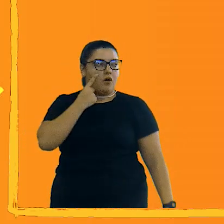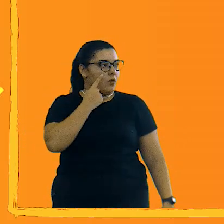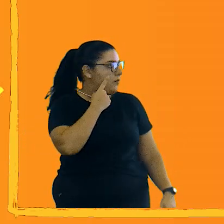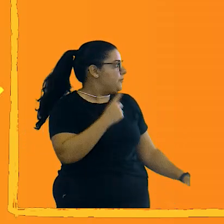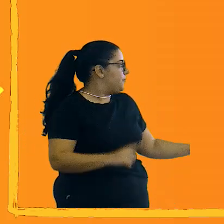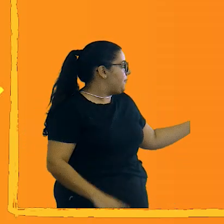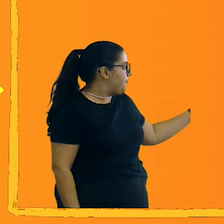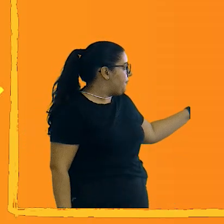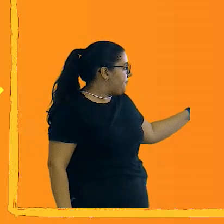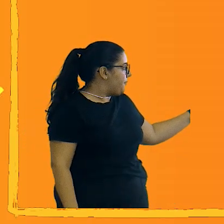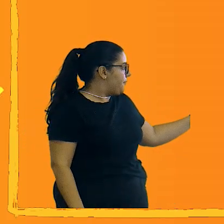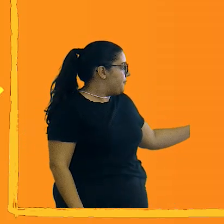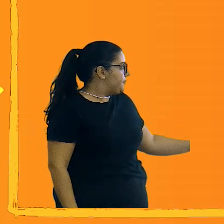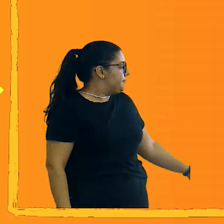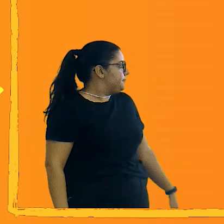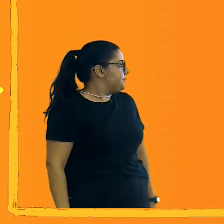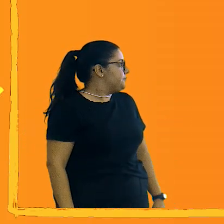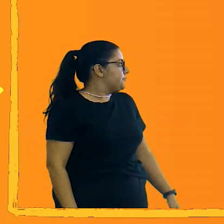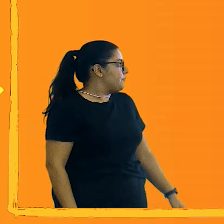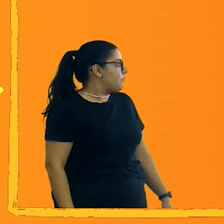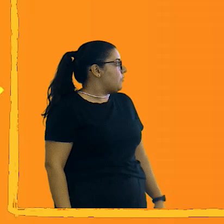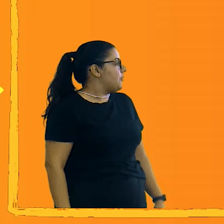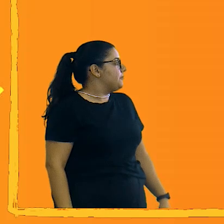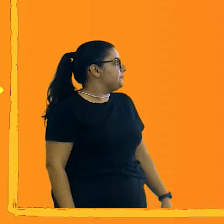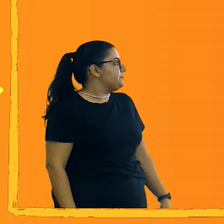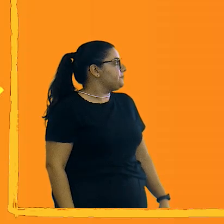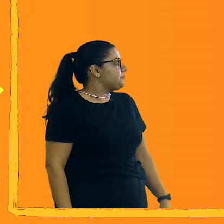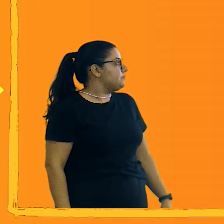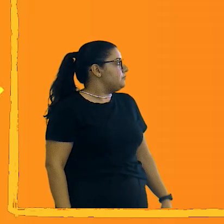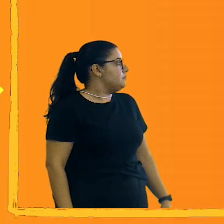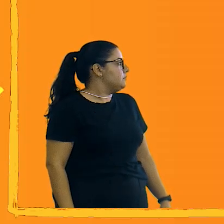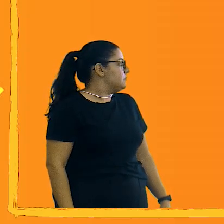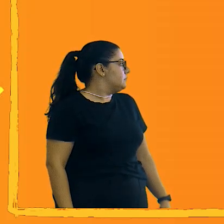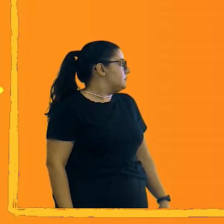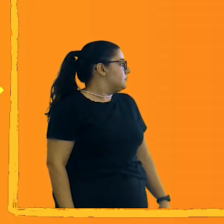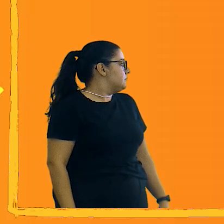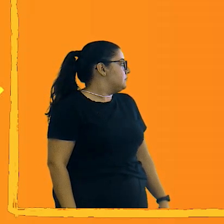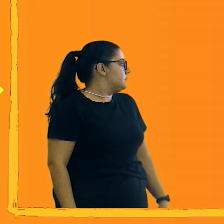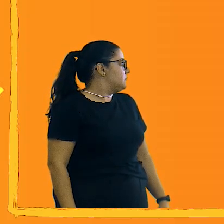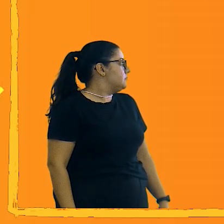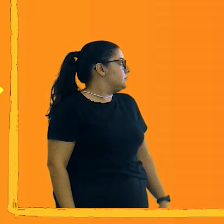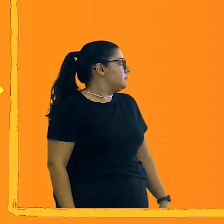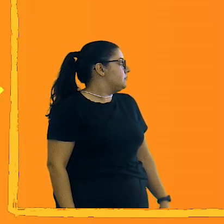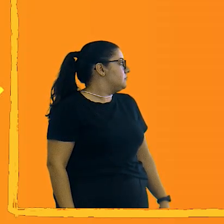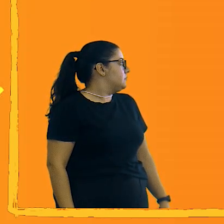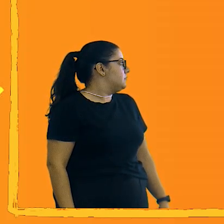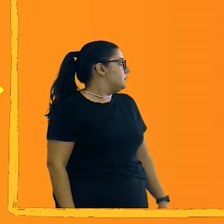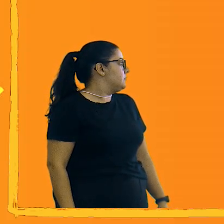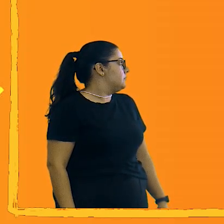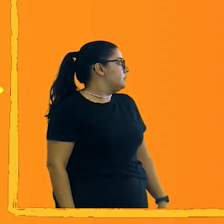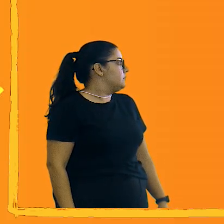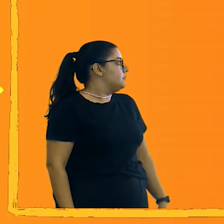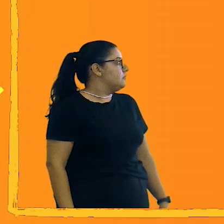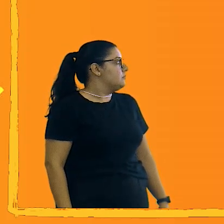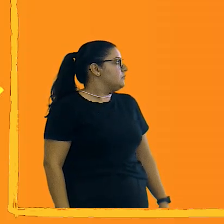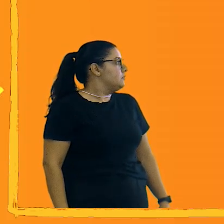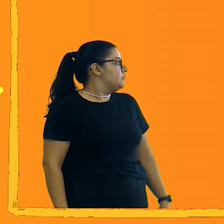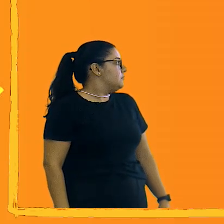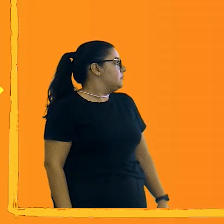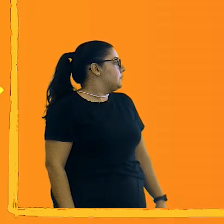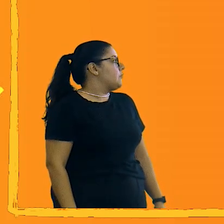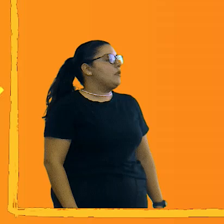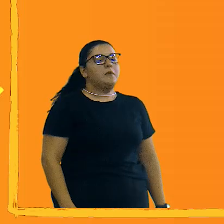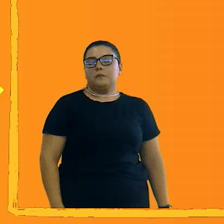1435 42 passa multiplicando vai ficar então 41k so 42